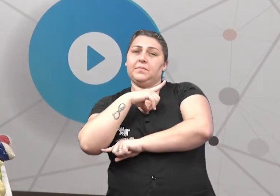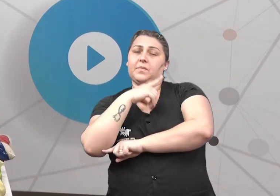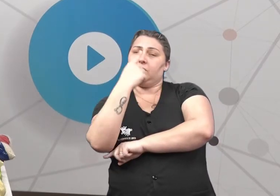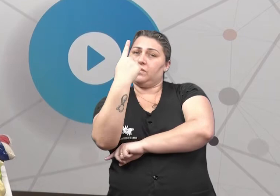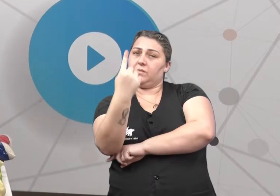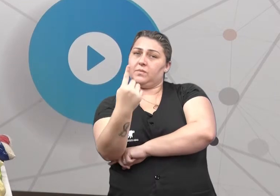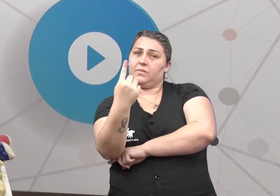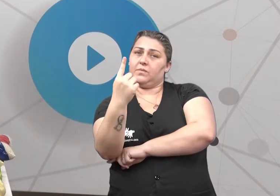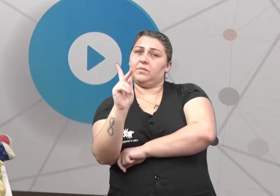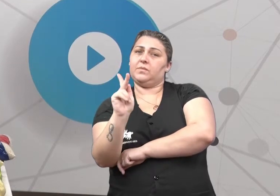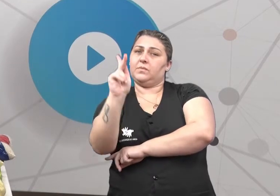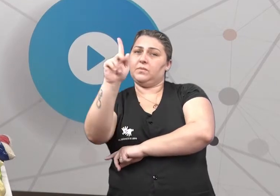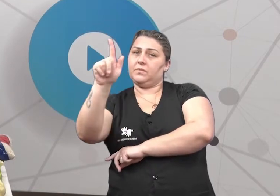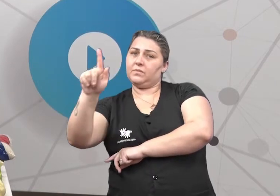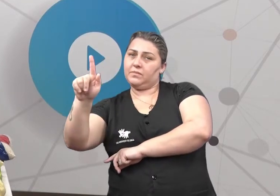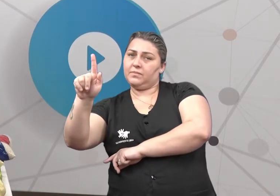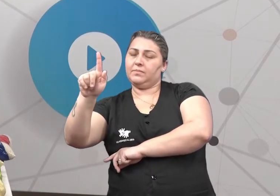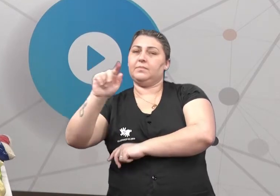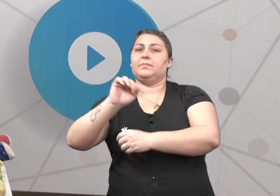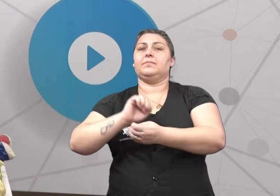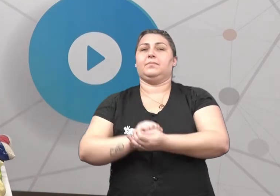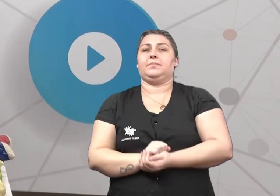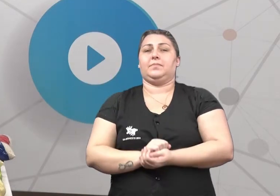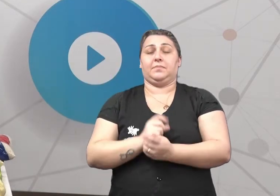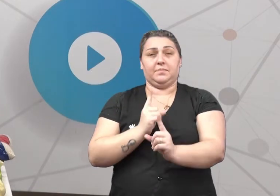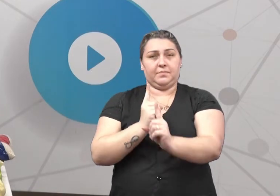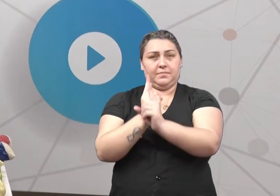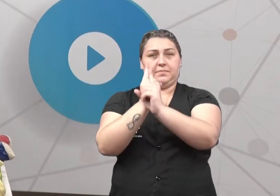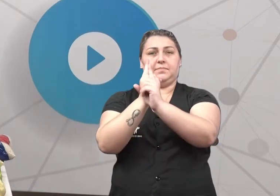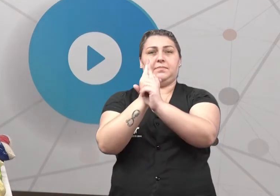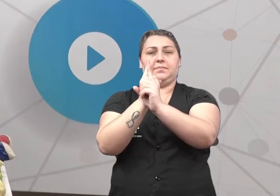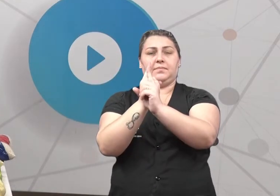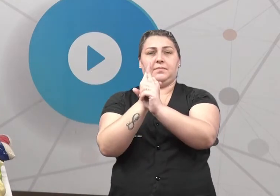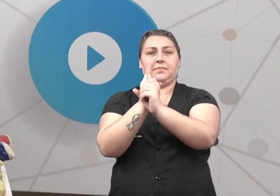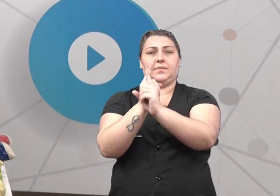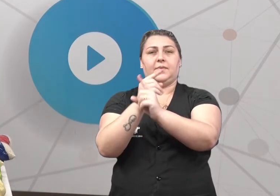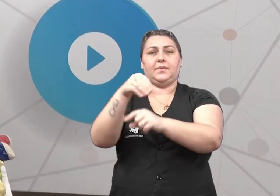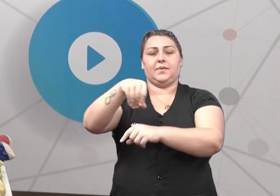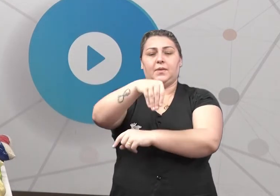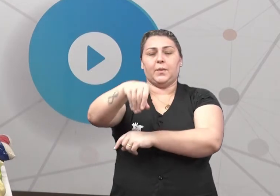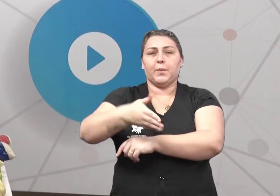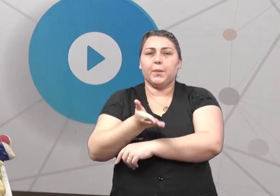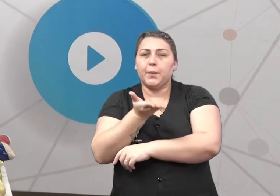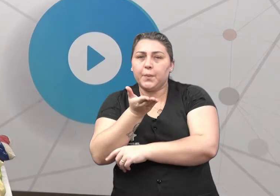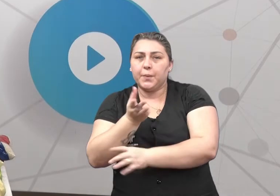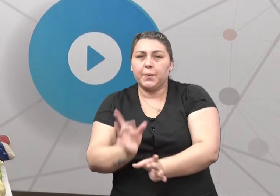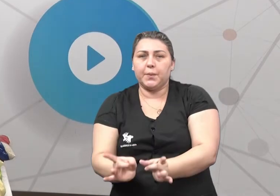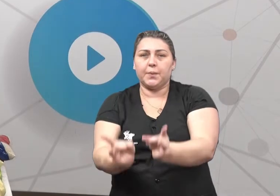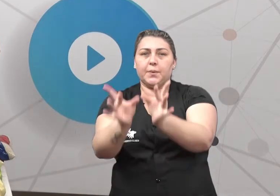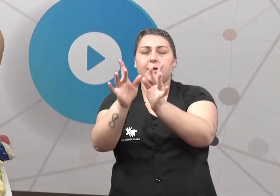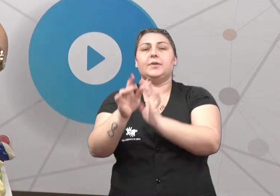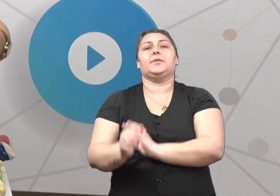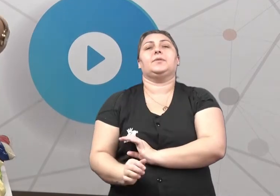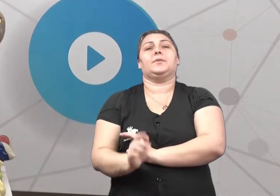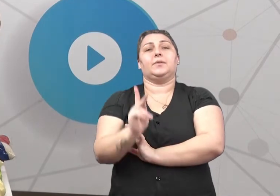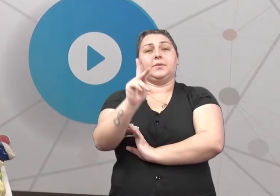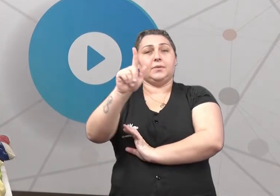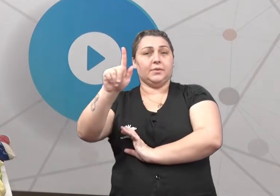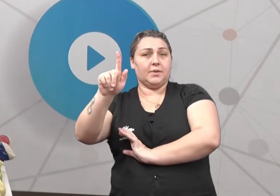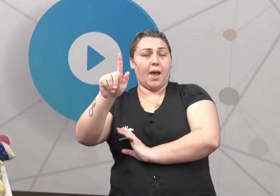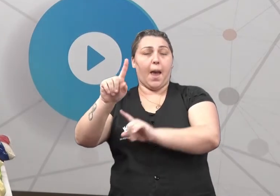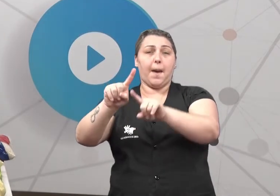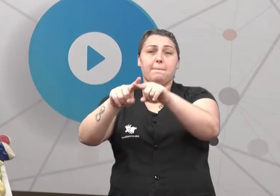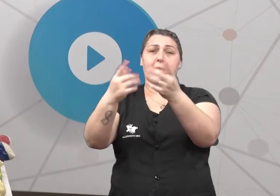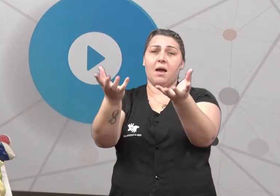1 quilo, né? Então, nós vamos encontrar trigo vendido por quilo. Ah, mas eu